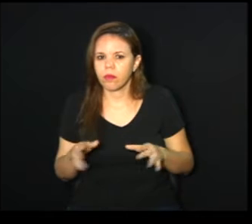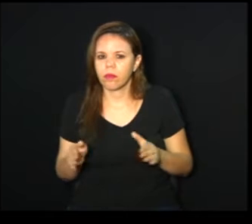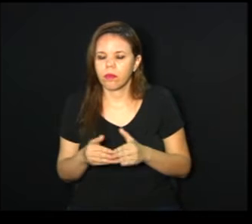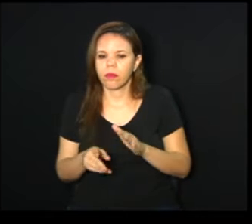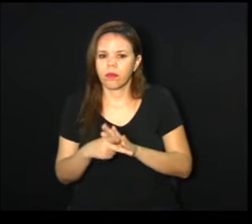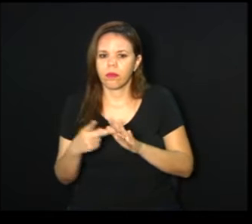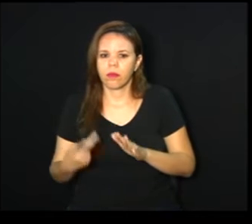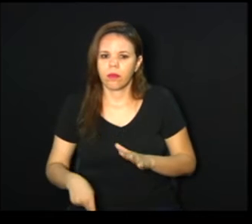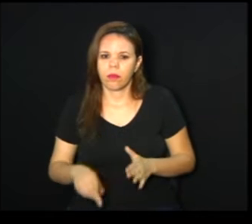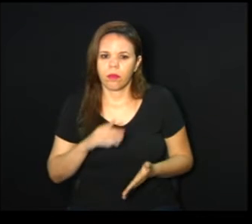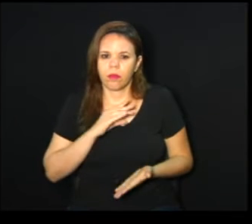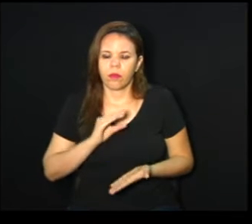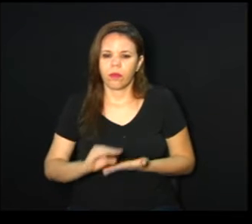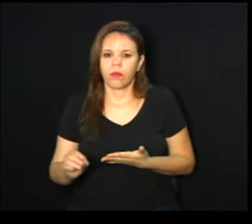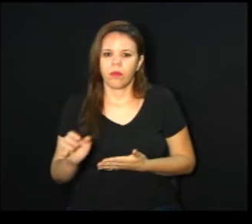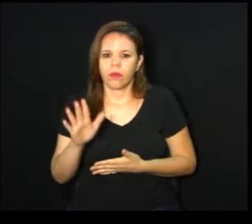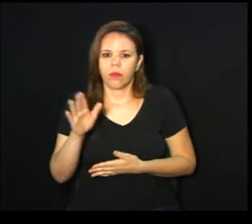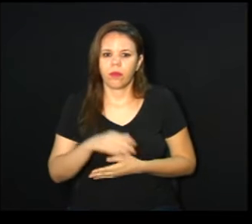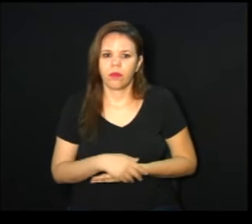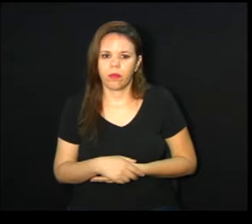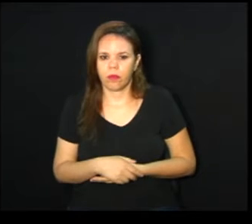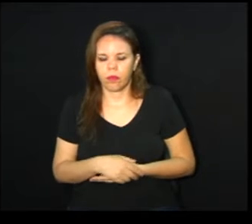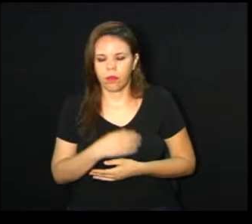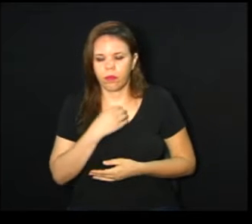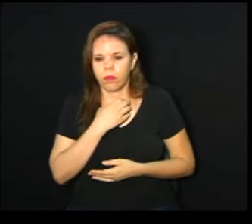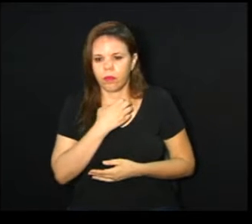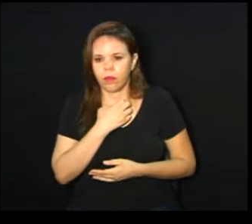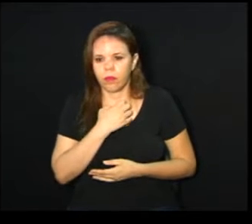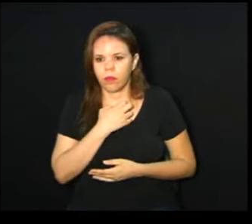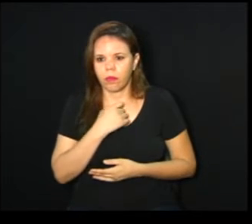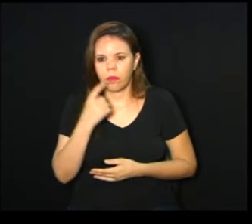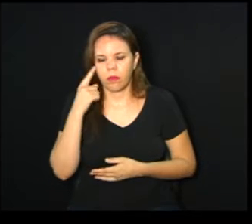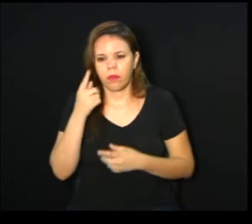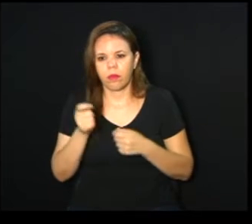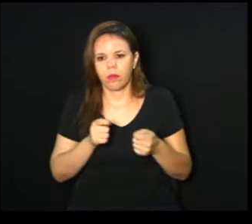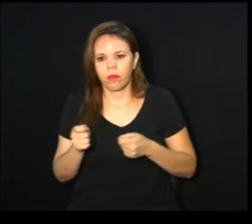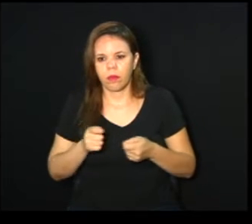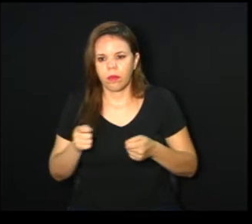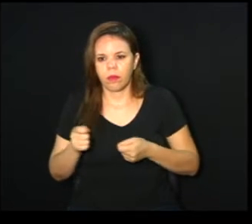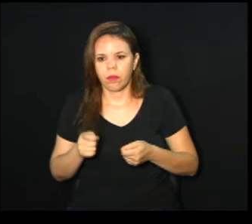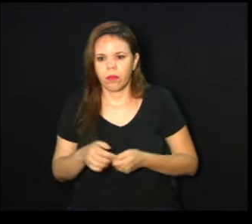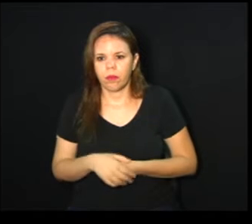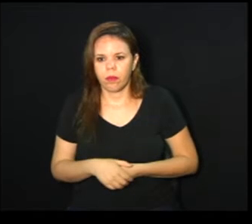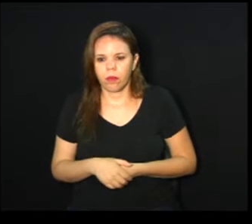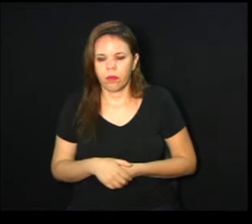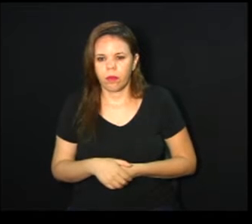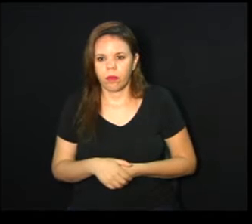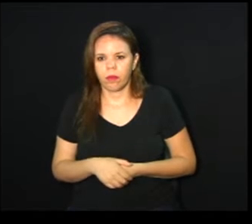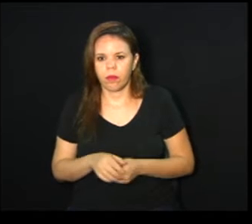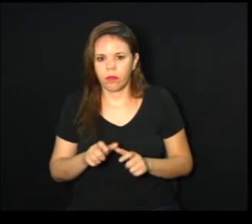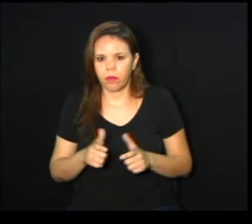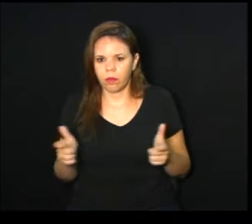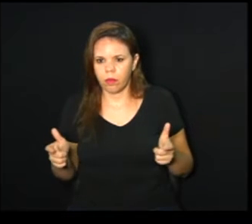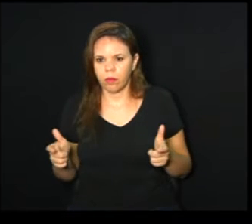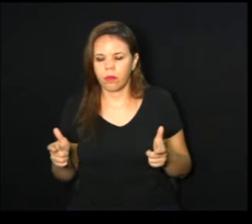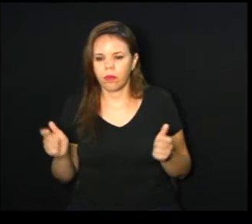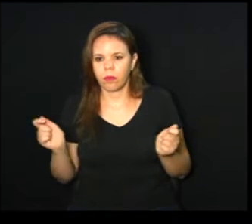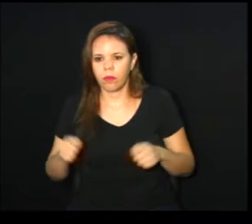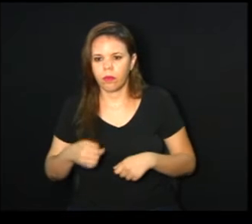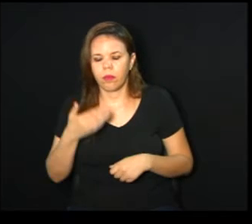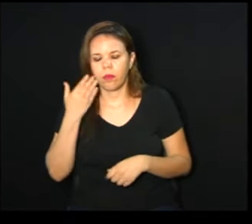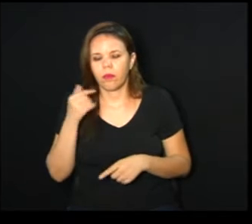específico, tem um custo um pouco mais elevado. Pensando num controle mais macro do consumo,